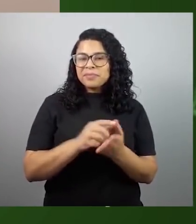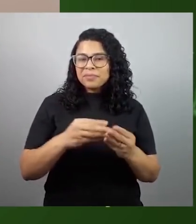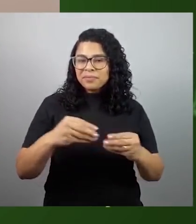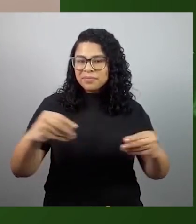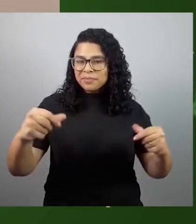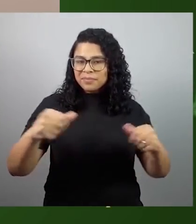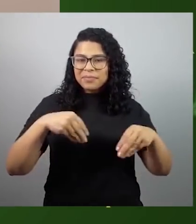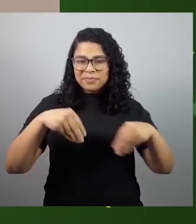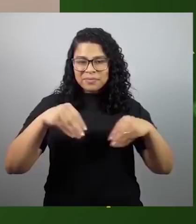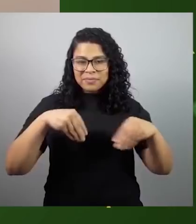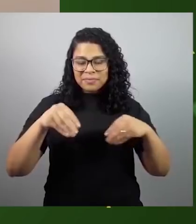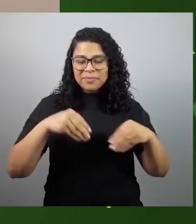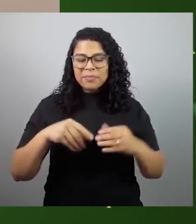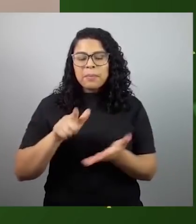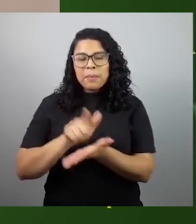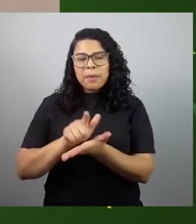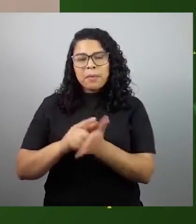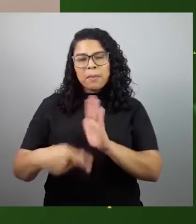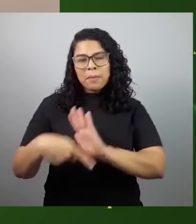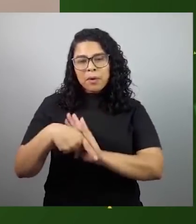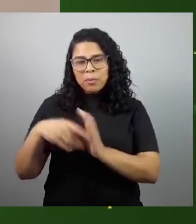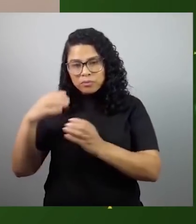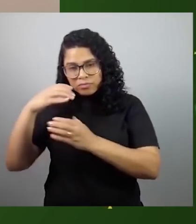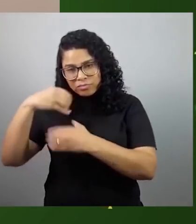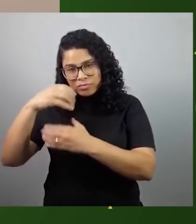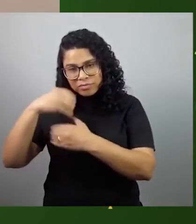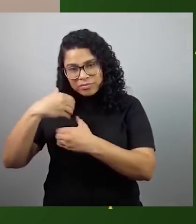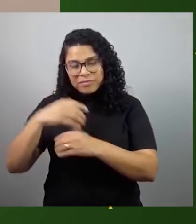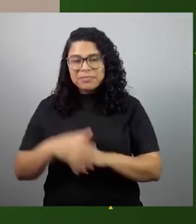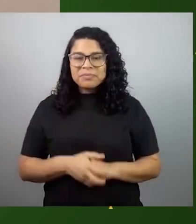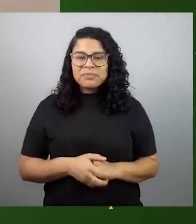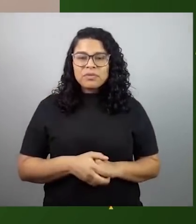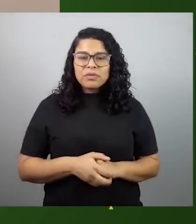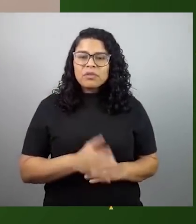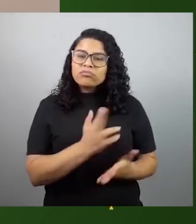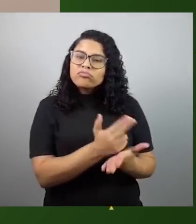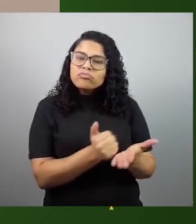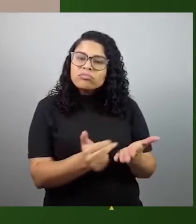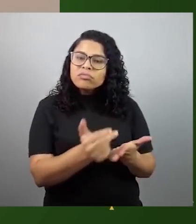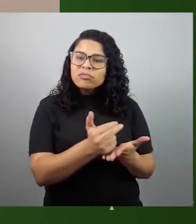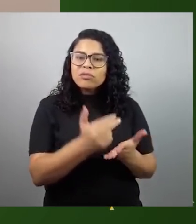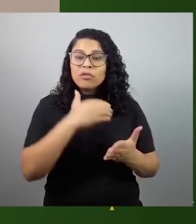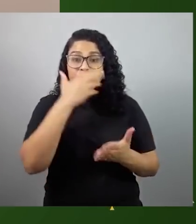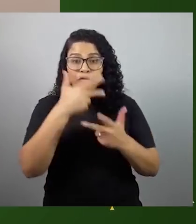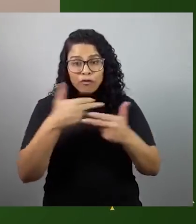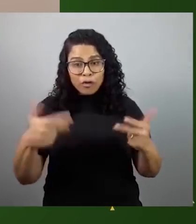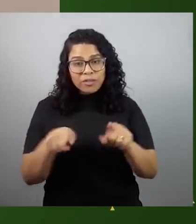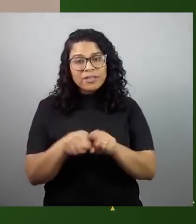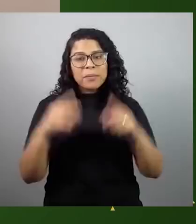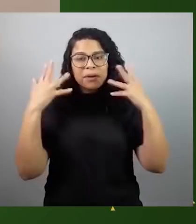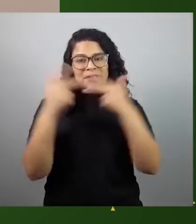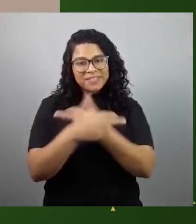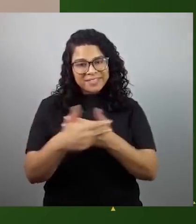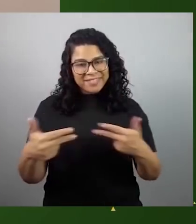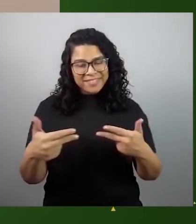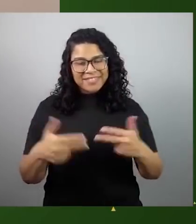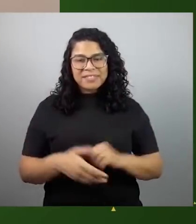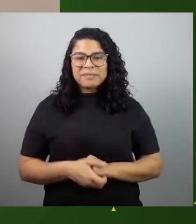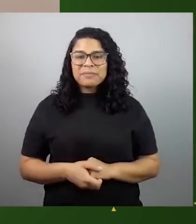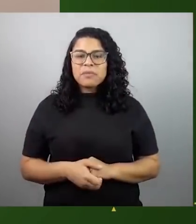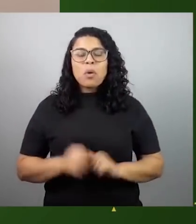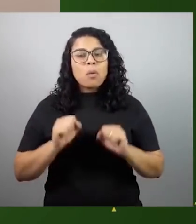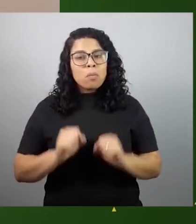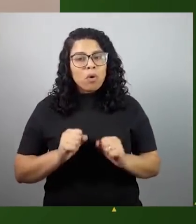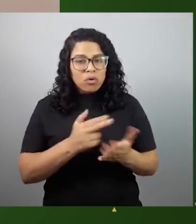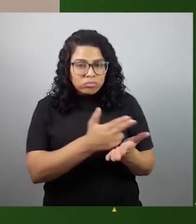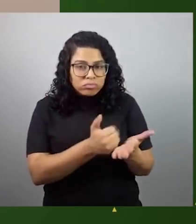do microscópio e gravuras de frutas e animais. Vocês podem estar tirando as gravuras de